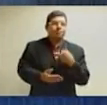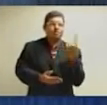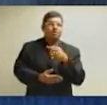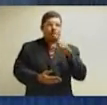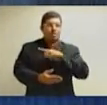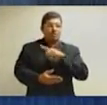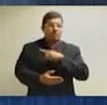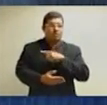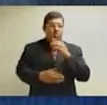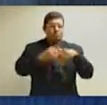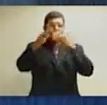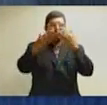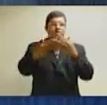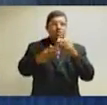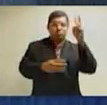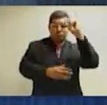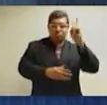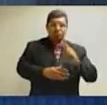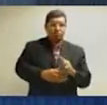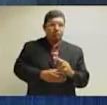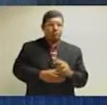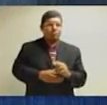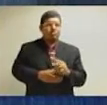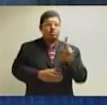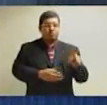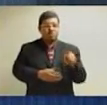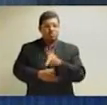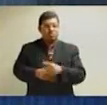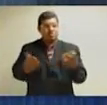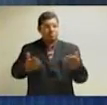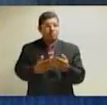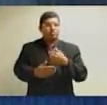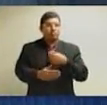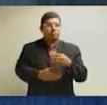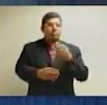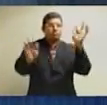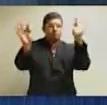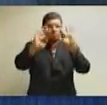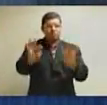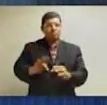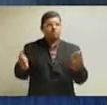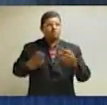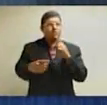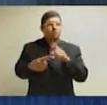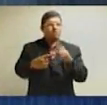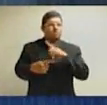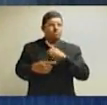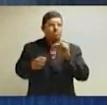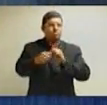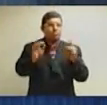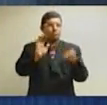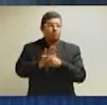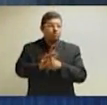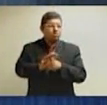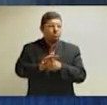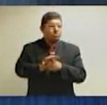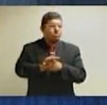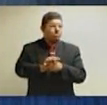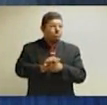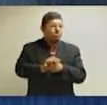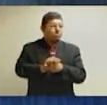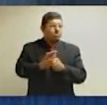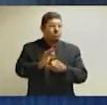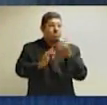Nós temos um avanço histórico na categoria dos professores, e eu sou feliz por ter feito parte disso.